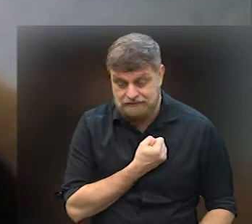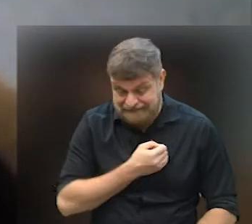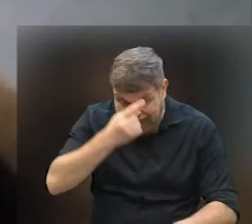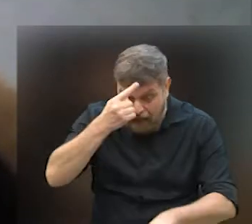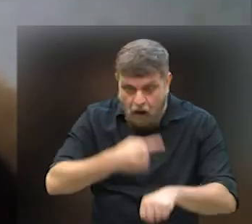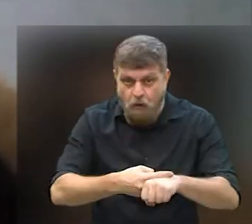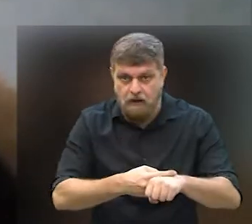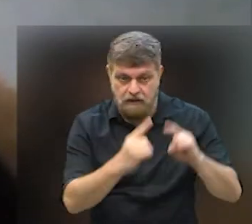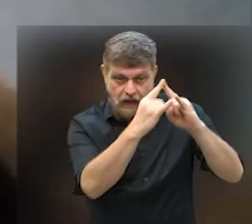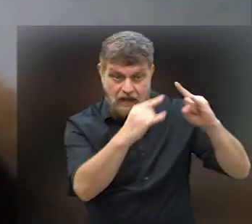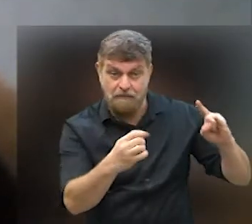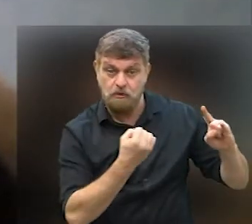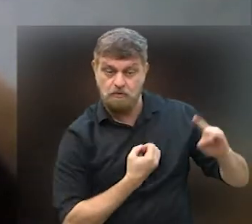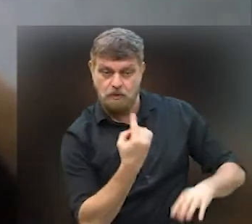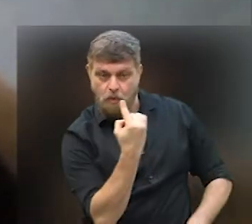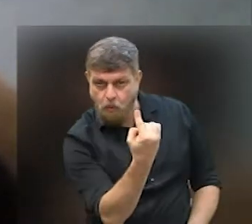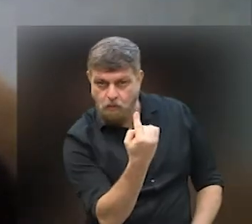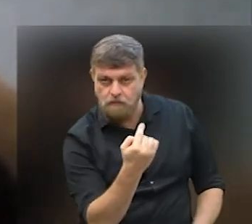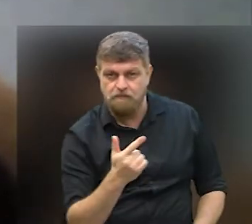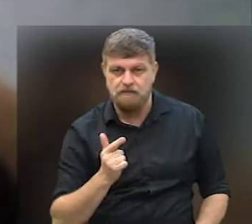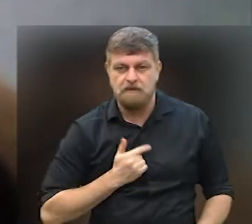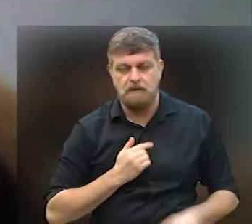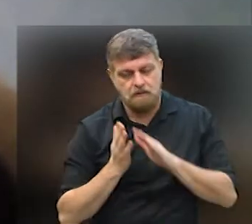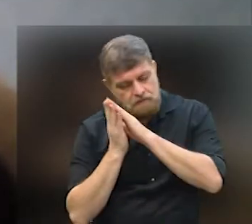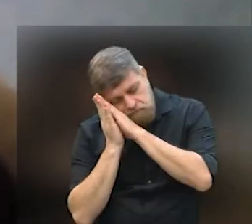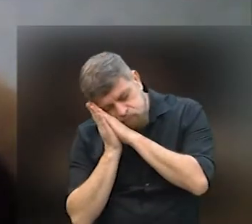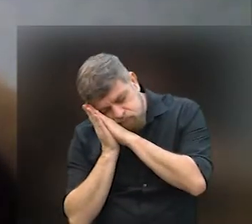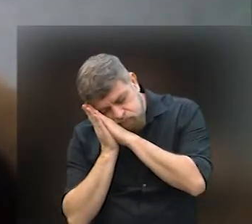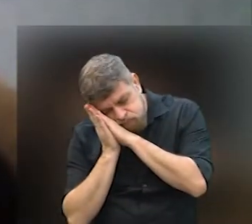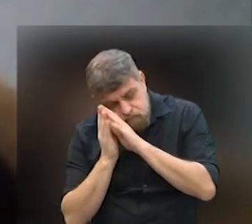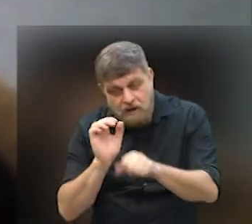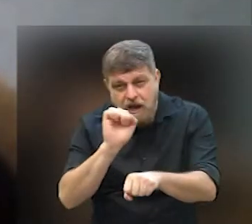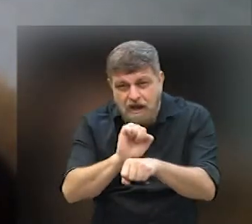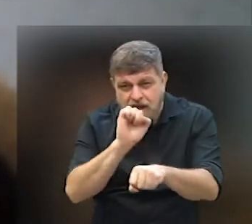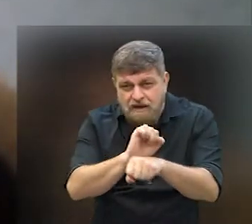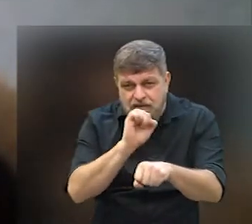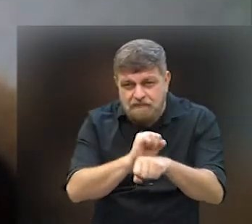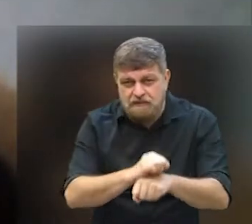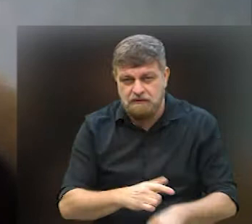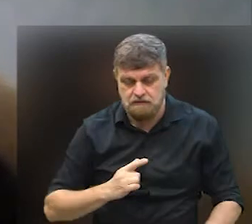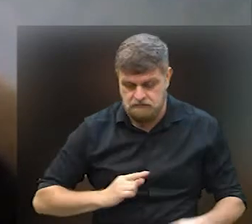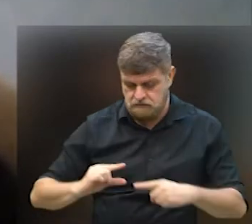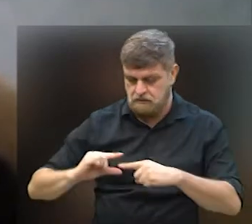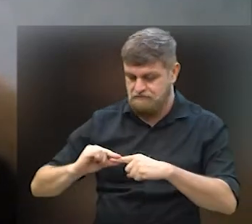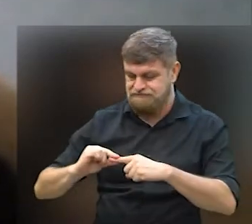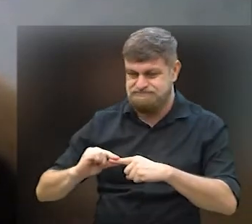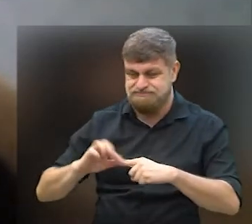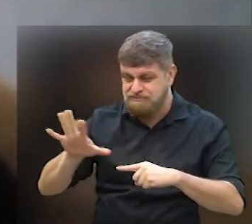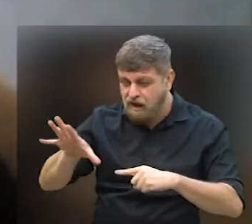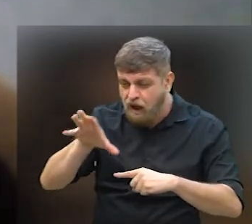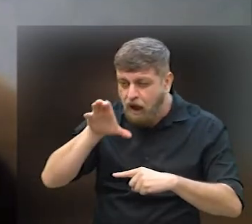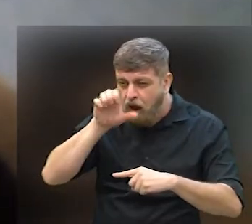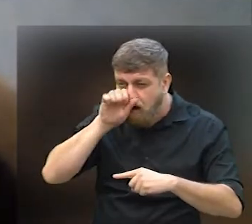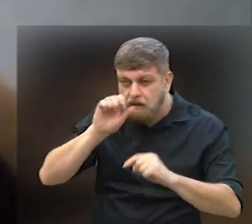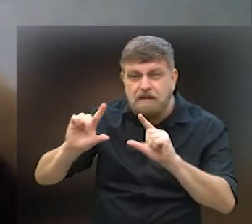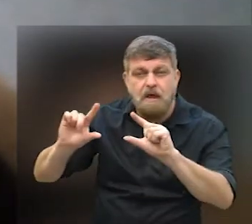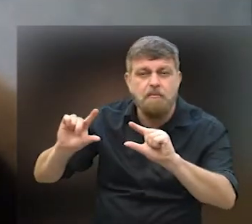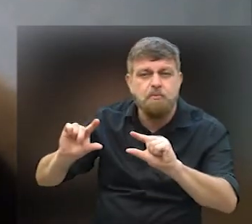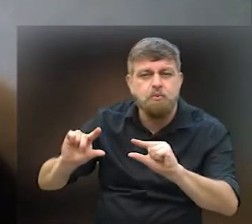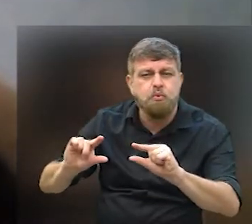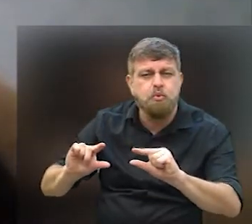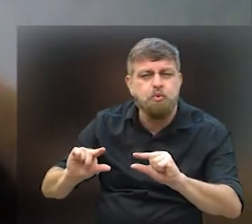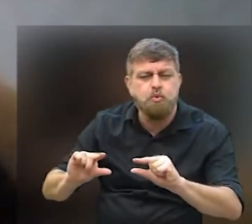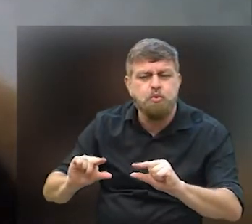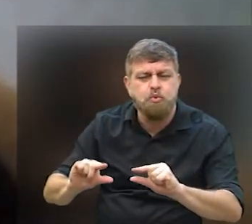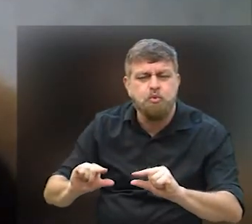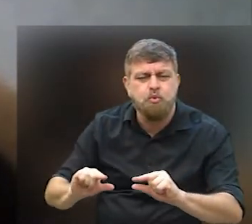gente chegou no acampamento 1 e nós teríamos que ter um pernoite lá, a gente começou a aferir minha saturação de oxigênio e percebíamos que estava baixando cada